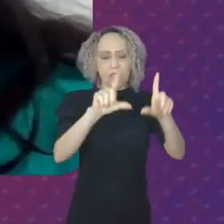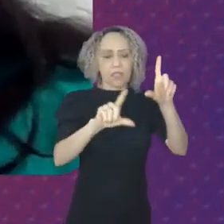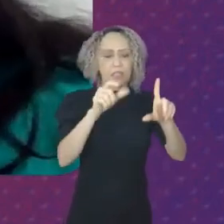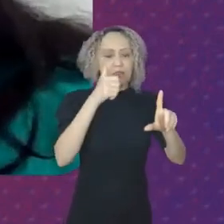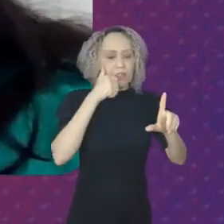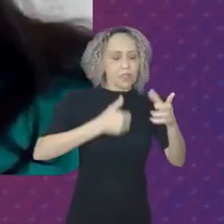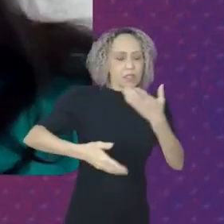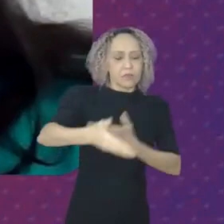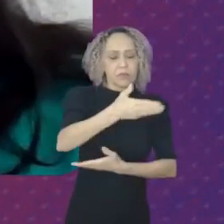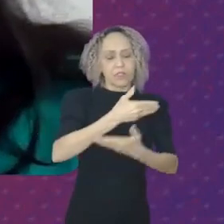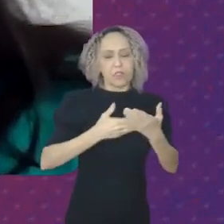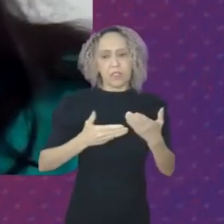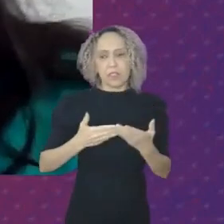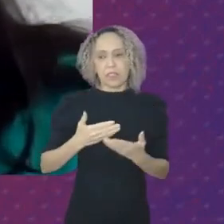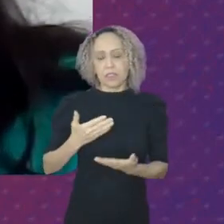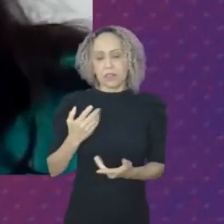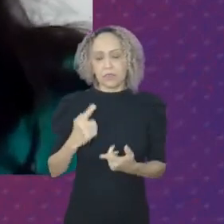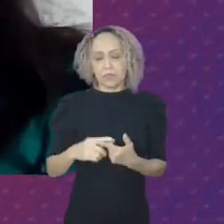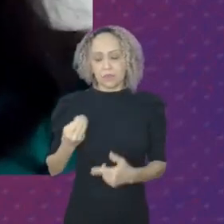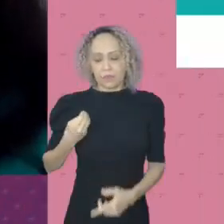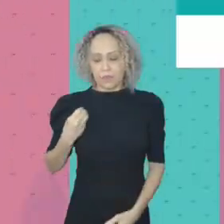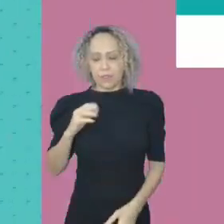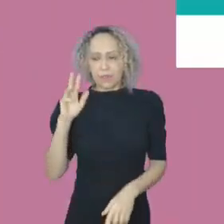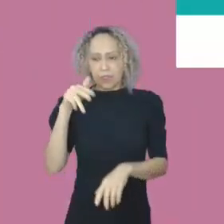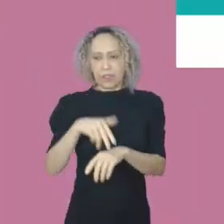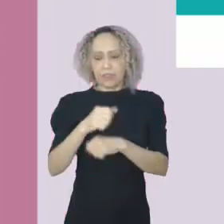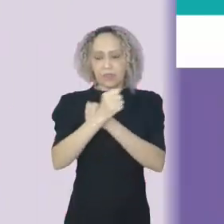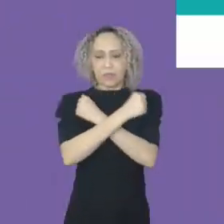essa participação aqui. Um abraço e até breve.